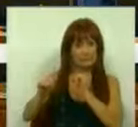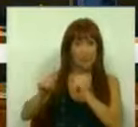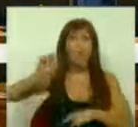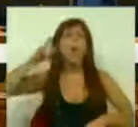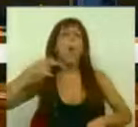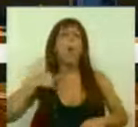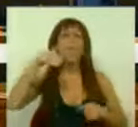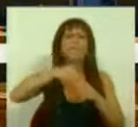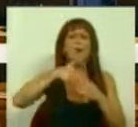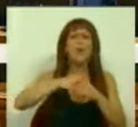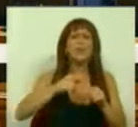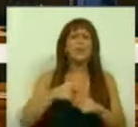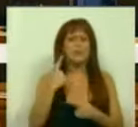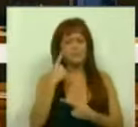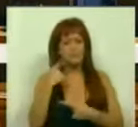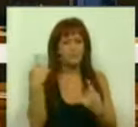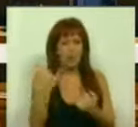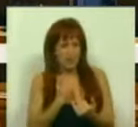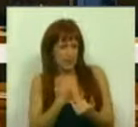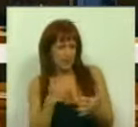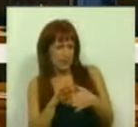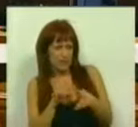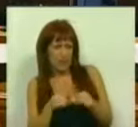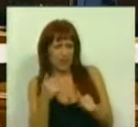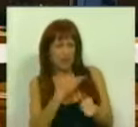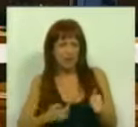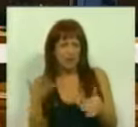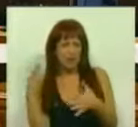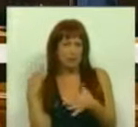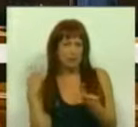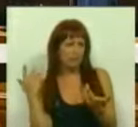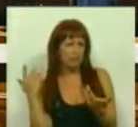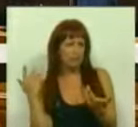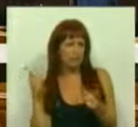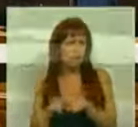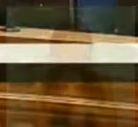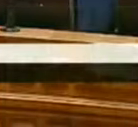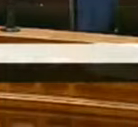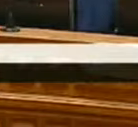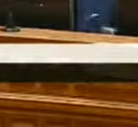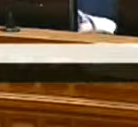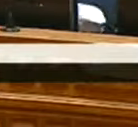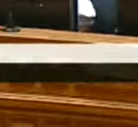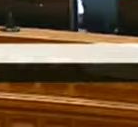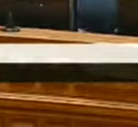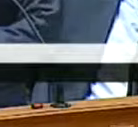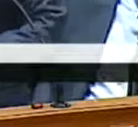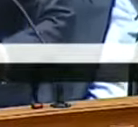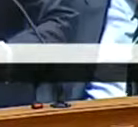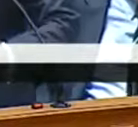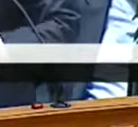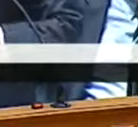então vão votar retratando-se em relação a esse passado, ou ainda vão fazer aqui uma espécie de exercício